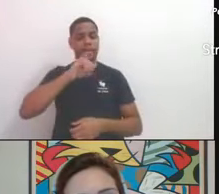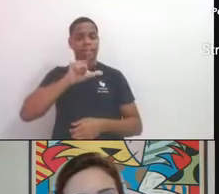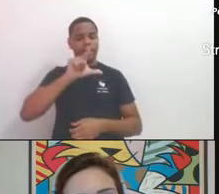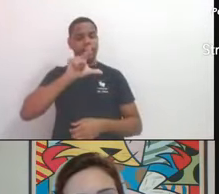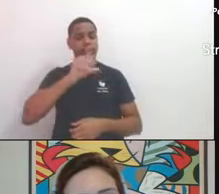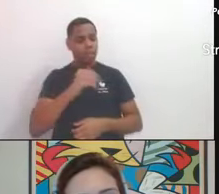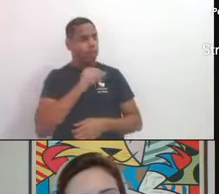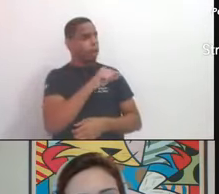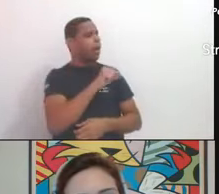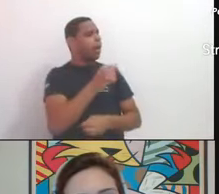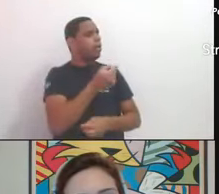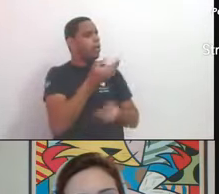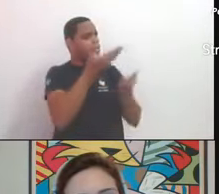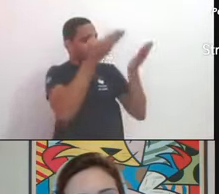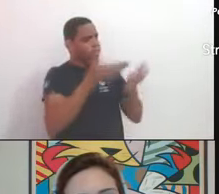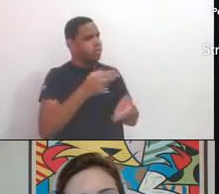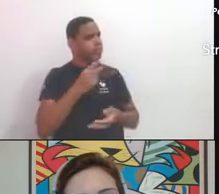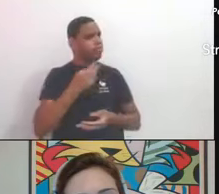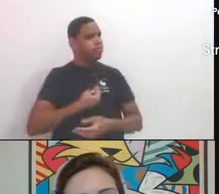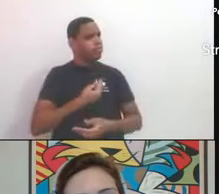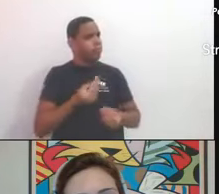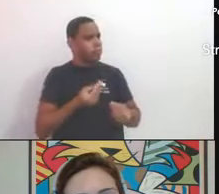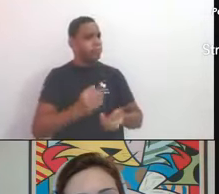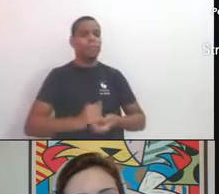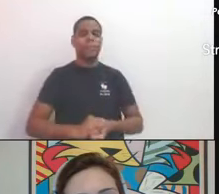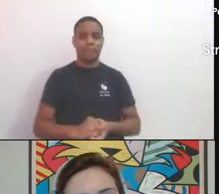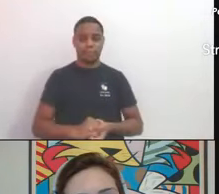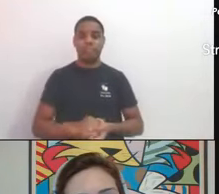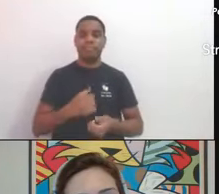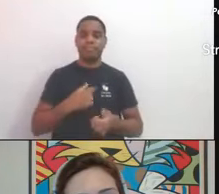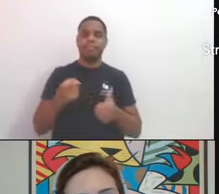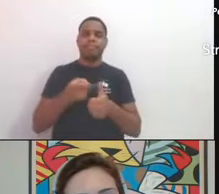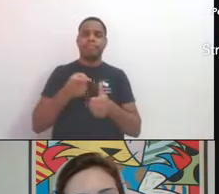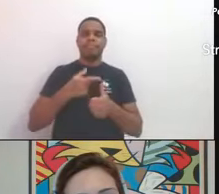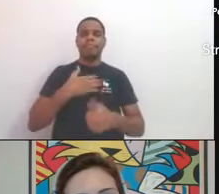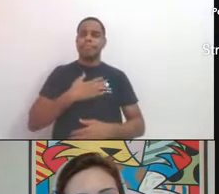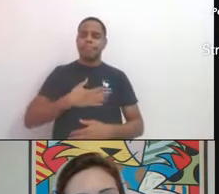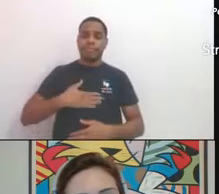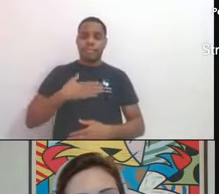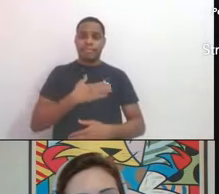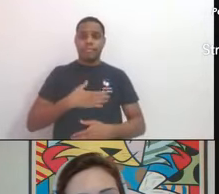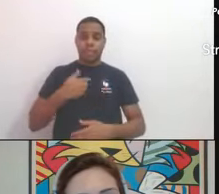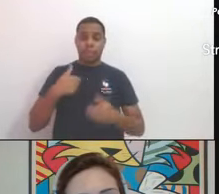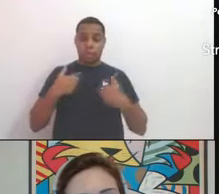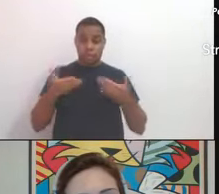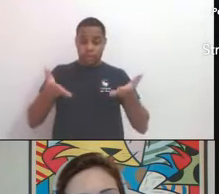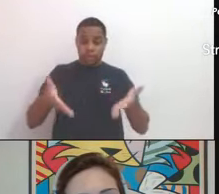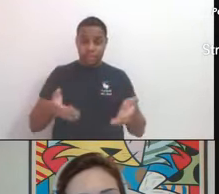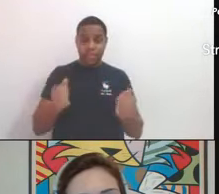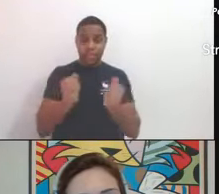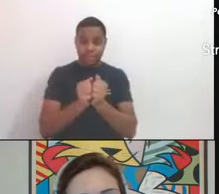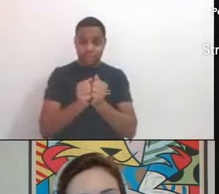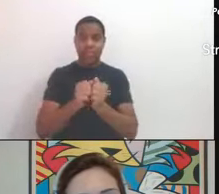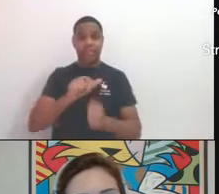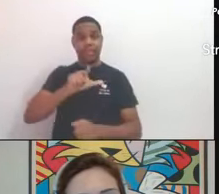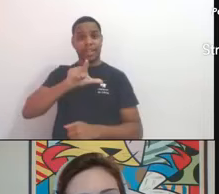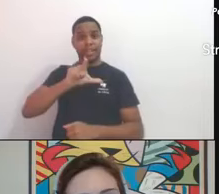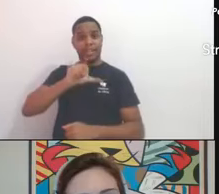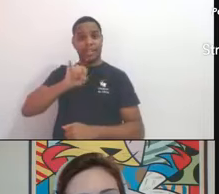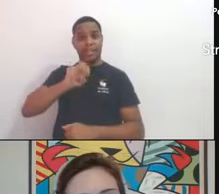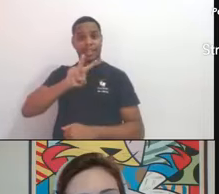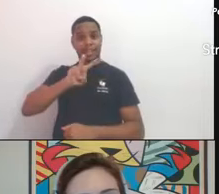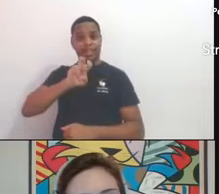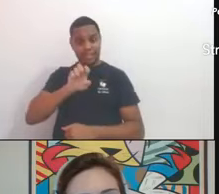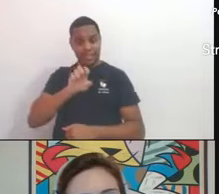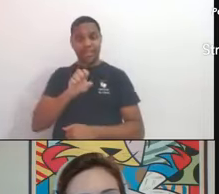gente. Muito prazer, em primeiro lugar, estar aqui nessa reunião, nessa live,